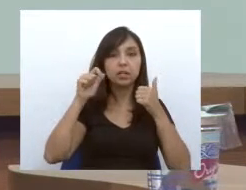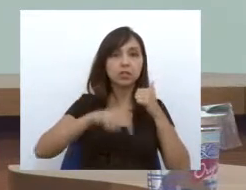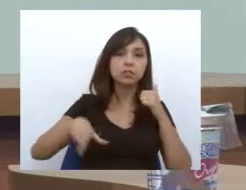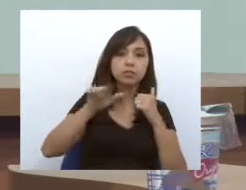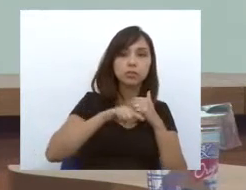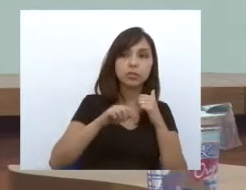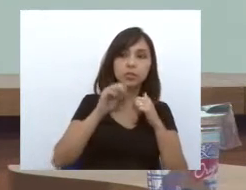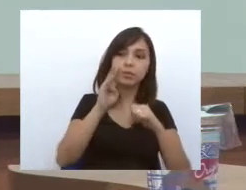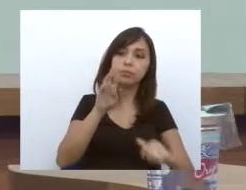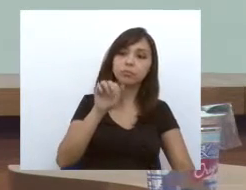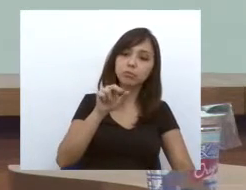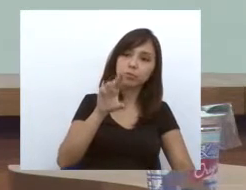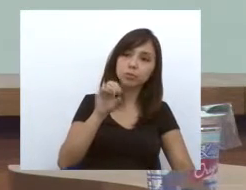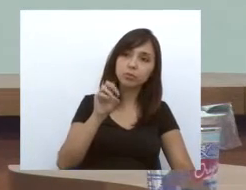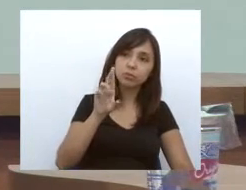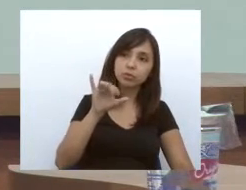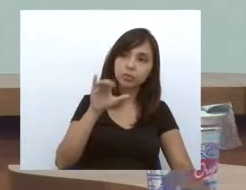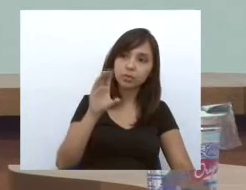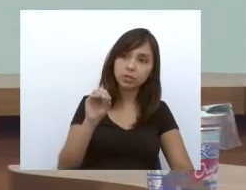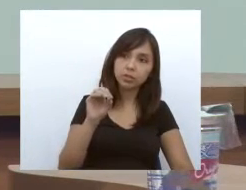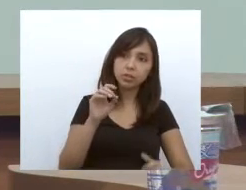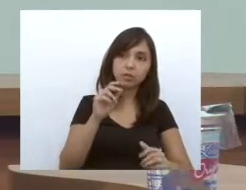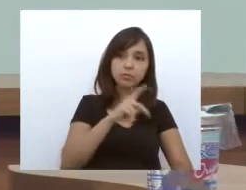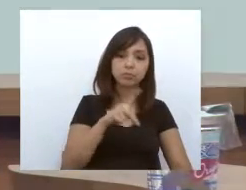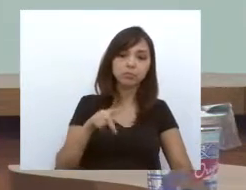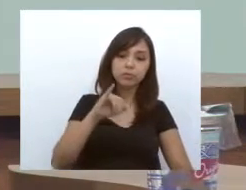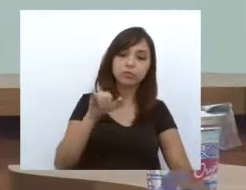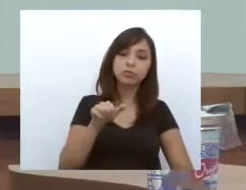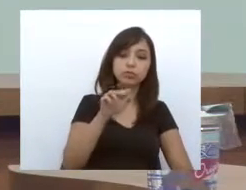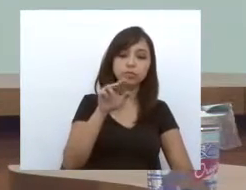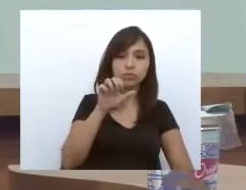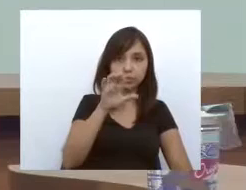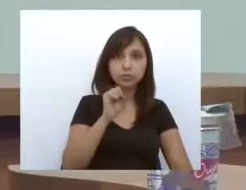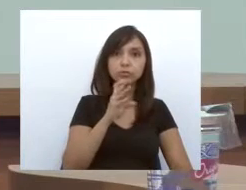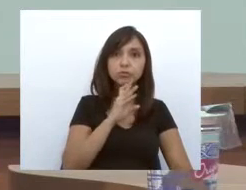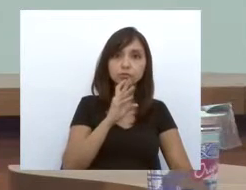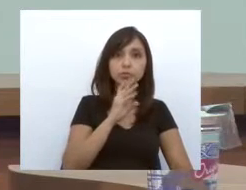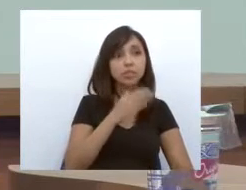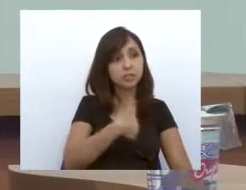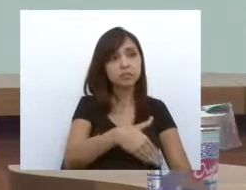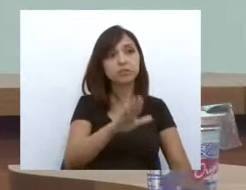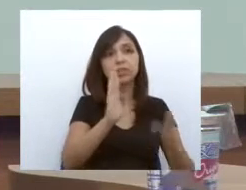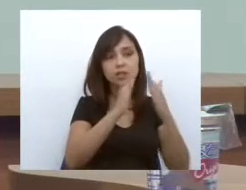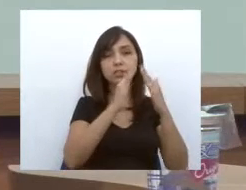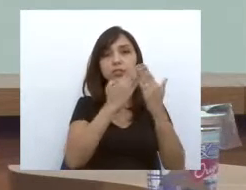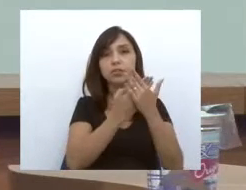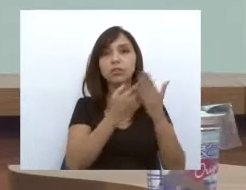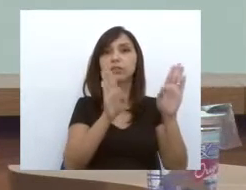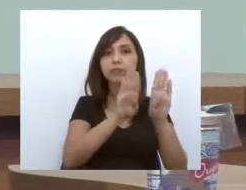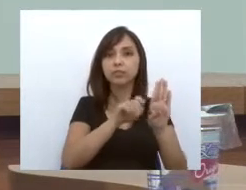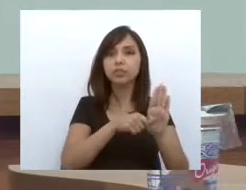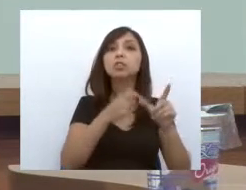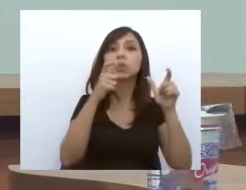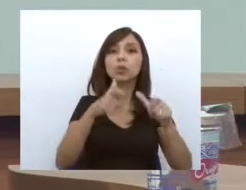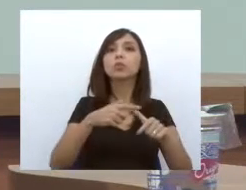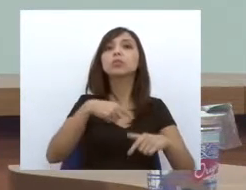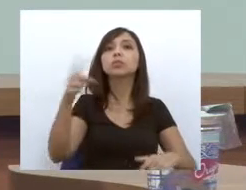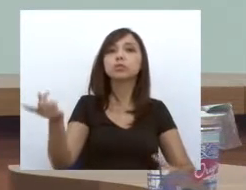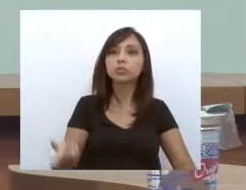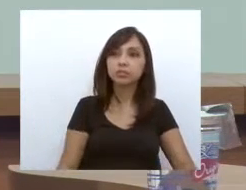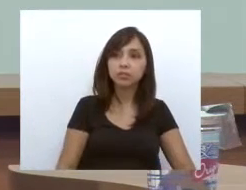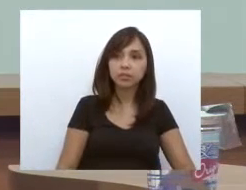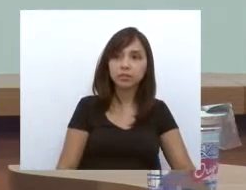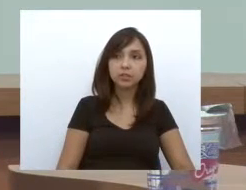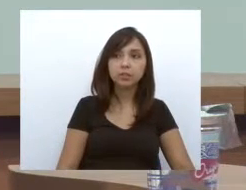o Bruno Rico, que o professor Jesus conhece, está listado para fechar, e sabe para onde é que vai?